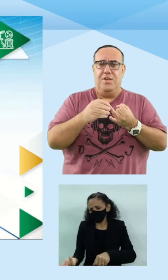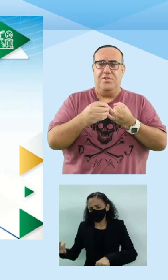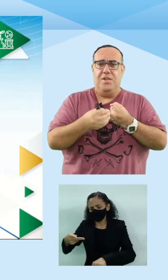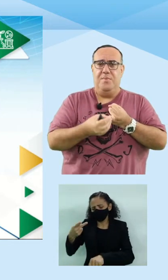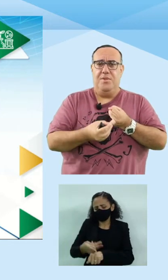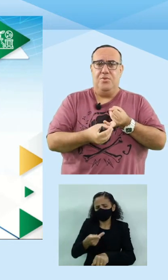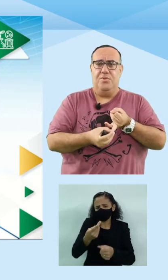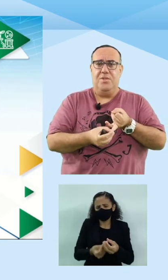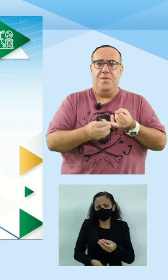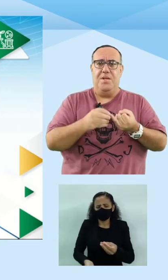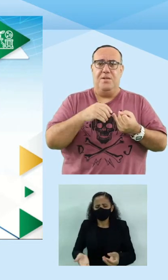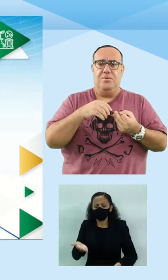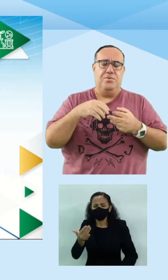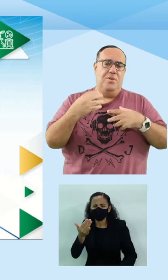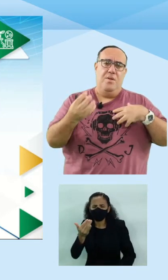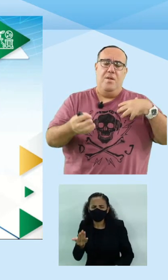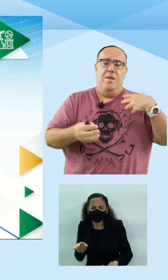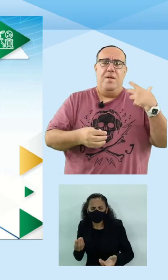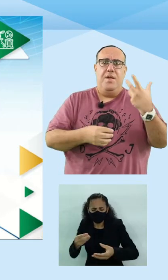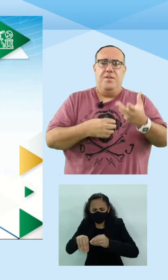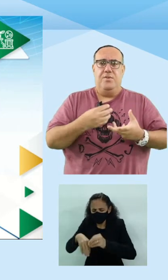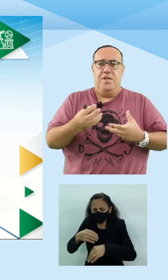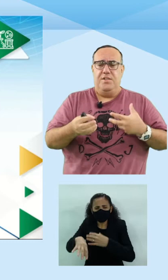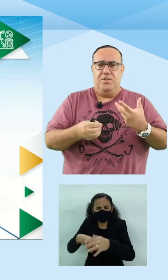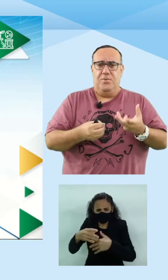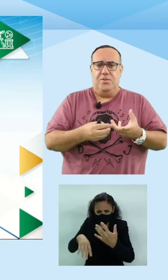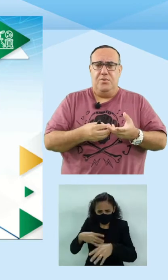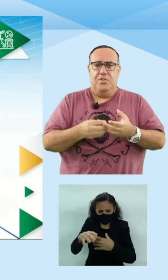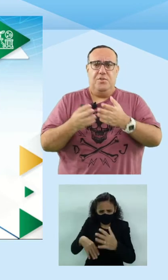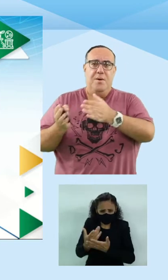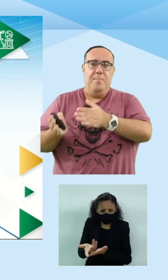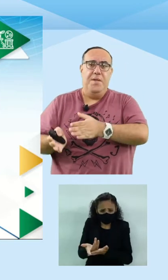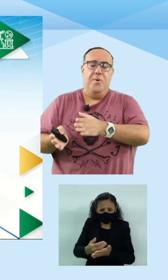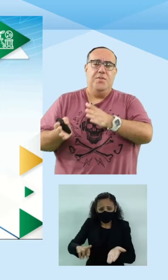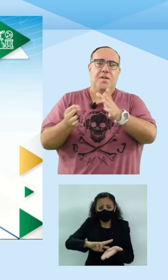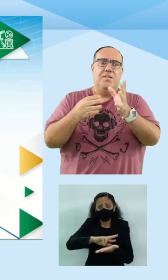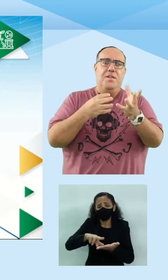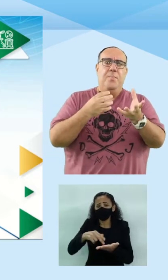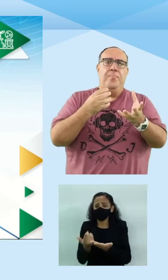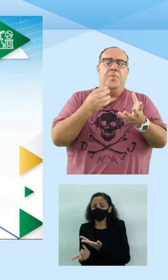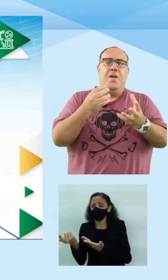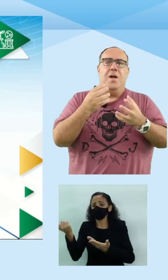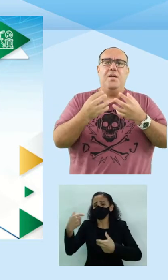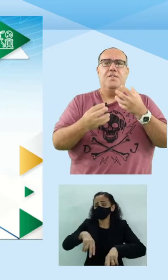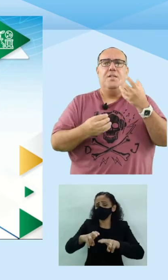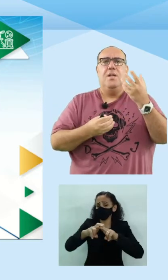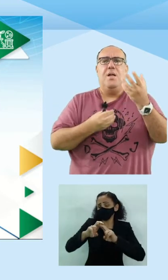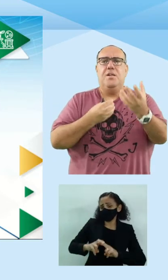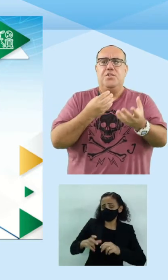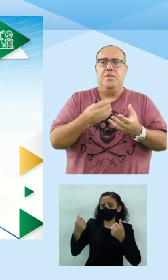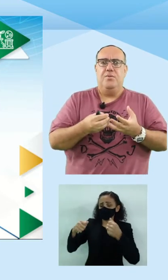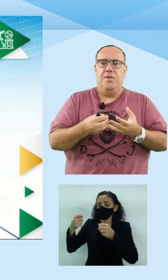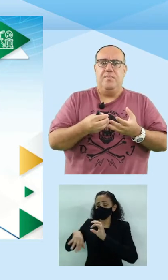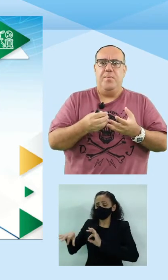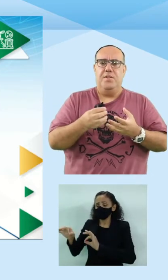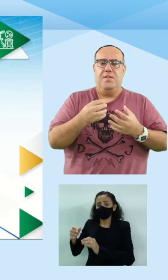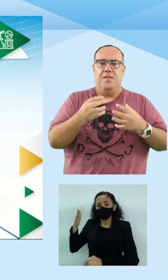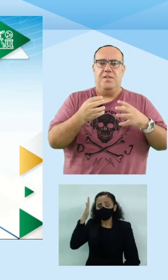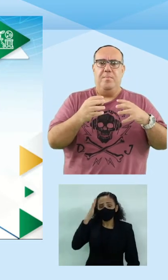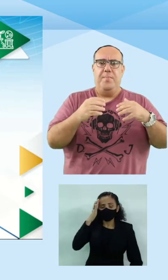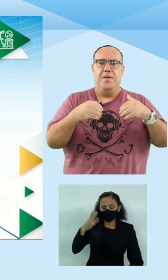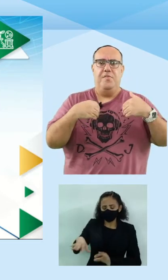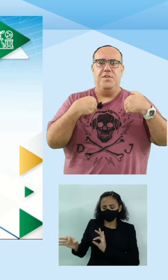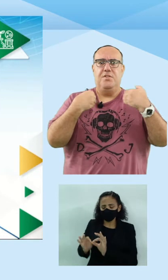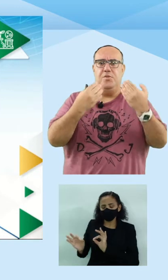vidro, restos de alimentos contaminados, N situações, também pode trazer a reciclagem, né? Pode